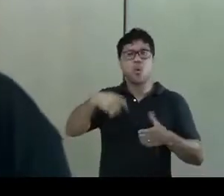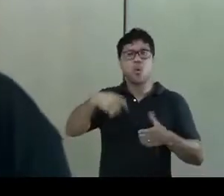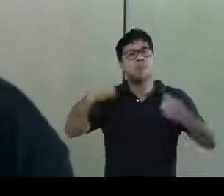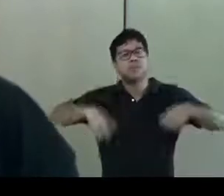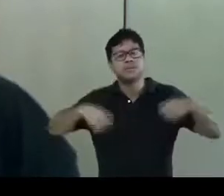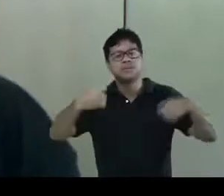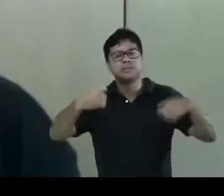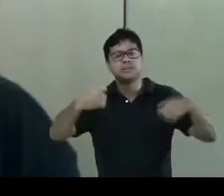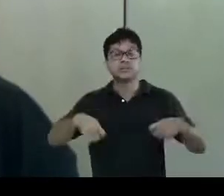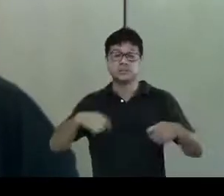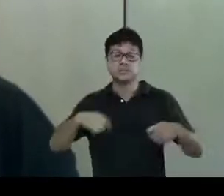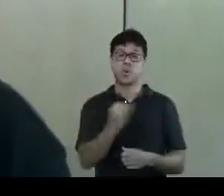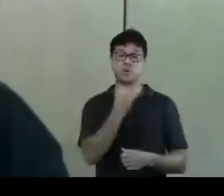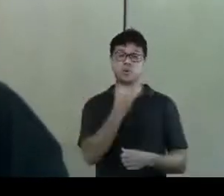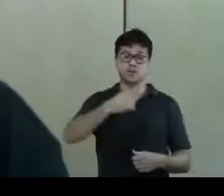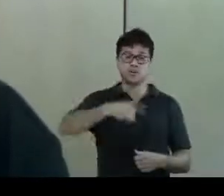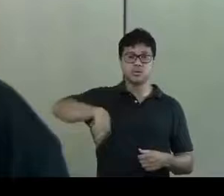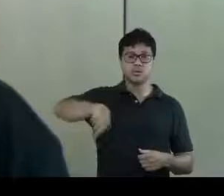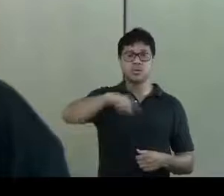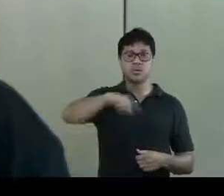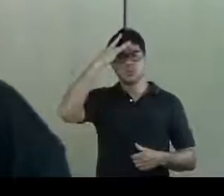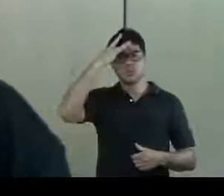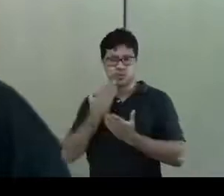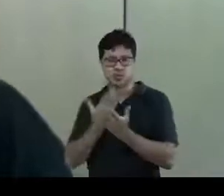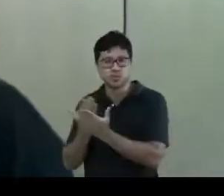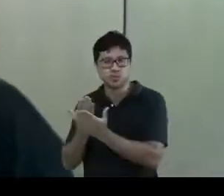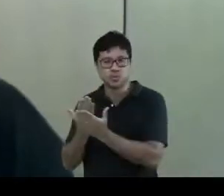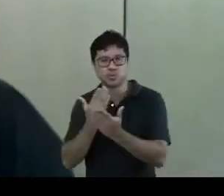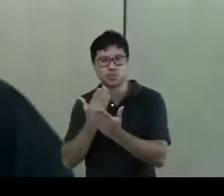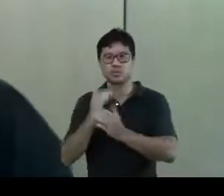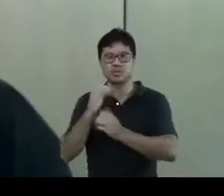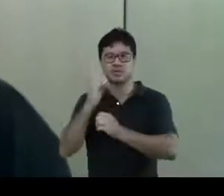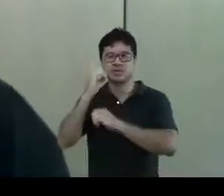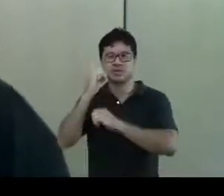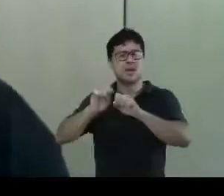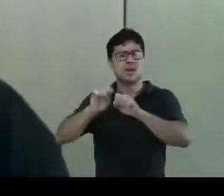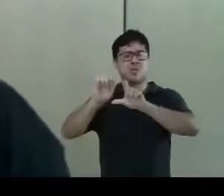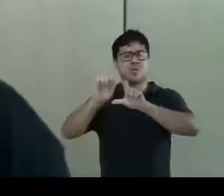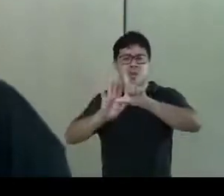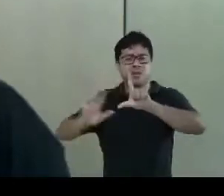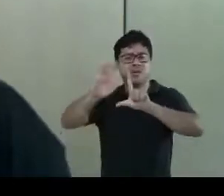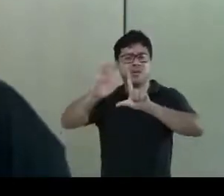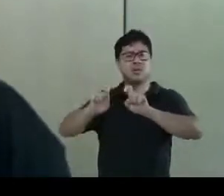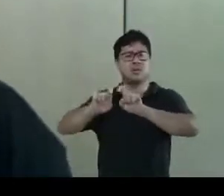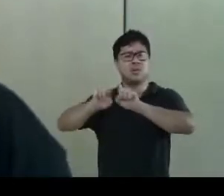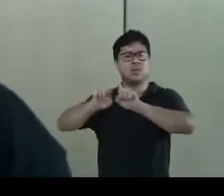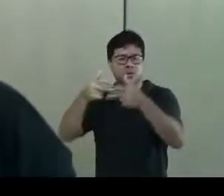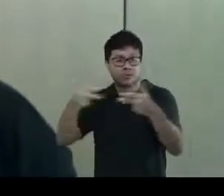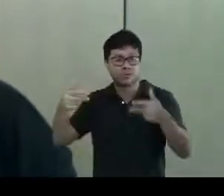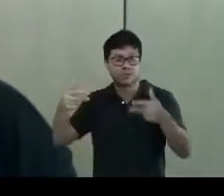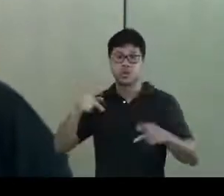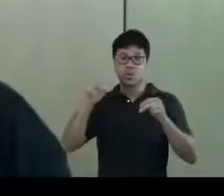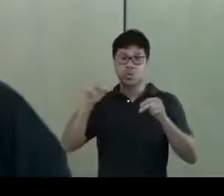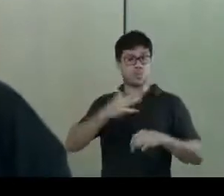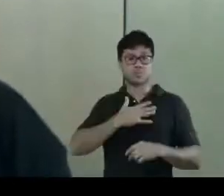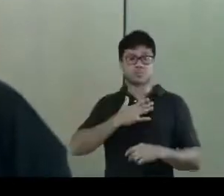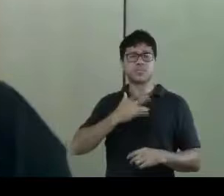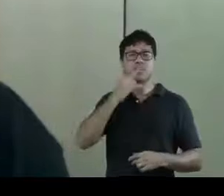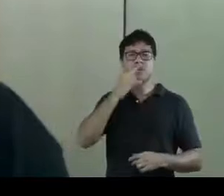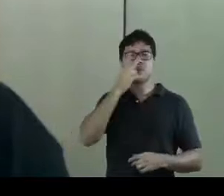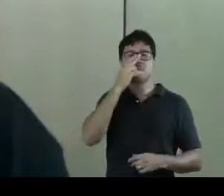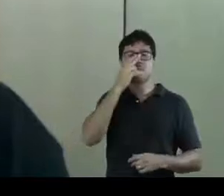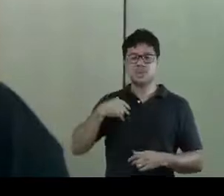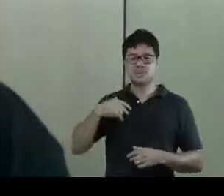mais importante para os humanistas digitais, porque os humanistas digitais, aqueles que, como eu, vieram